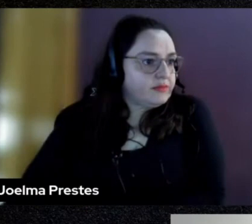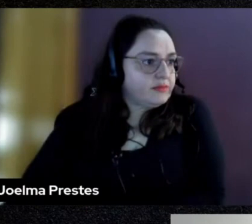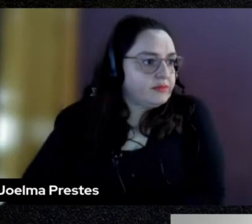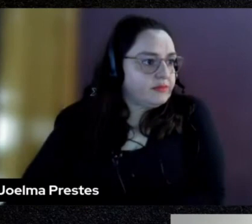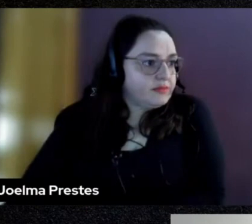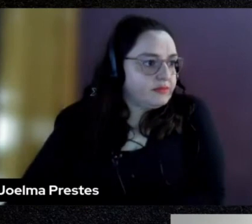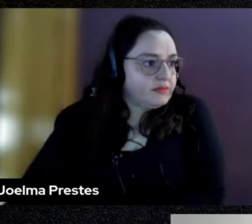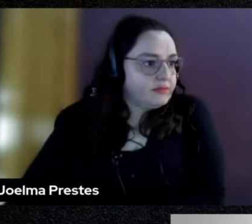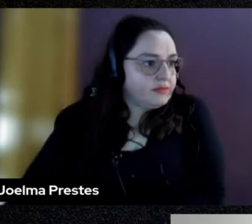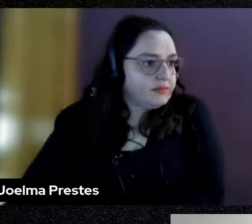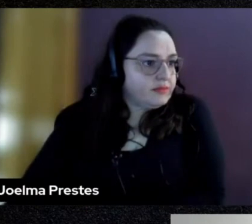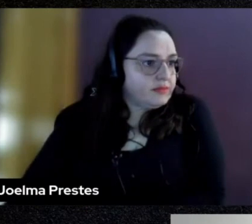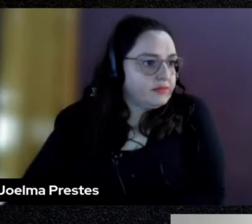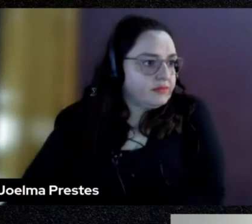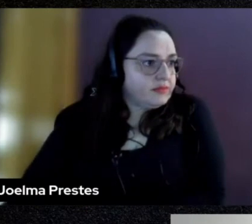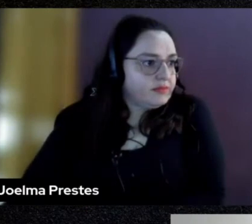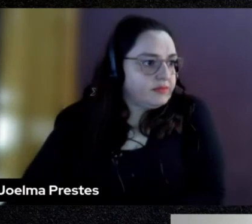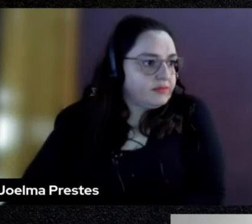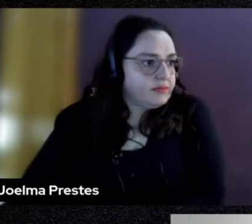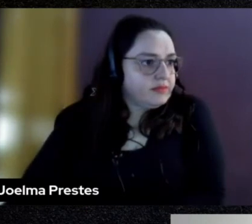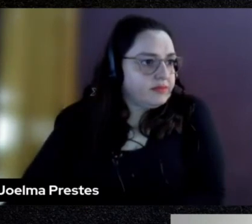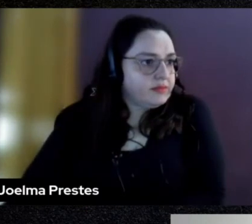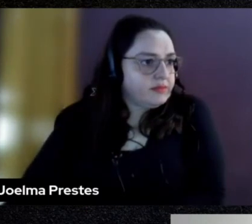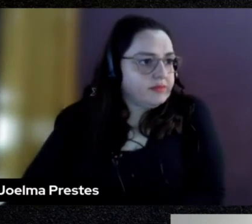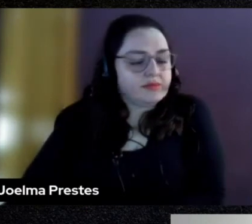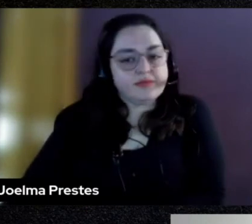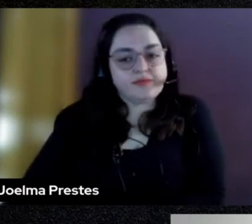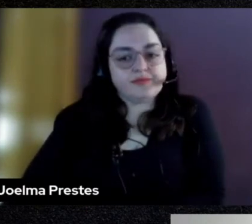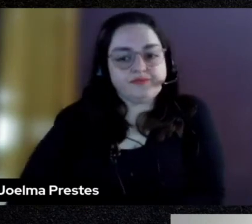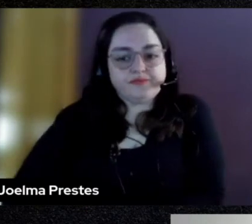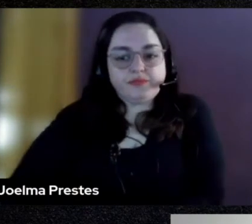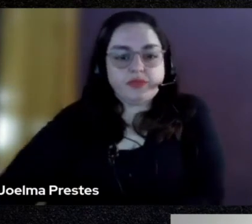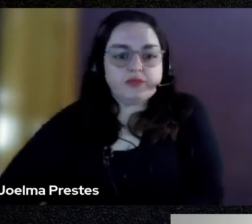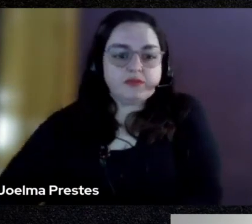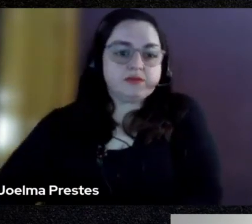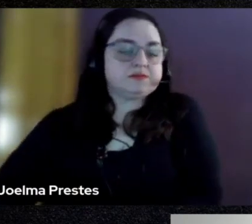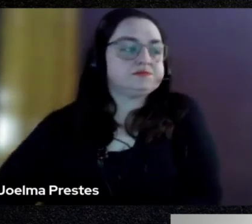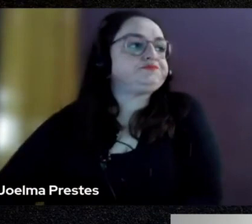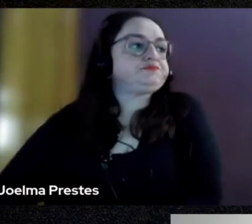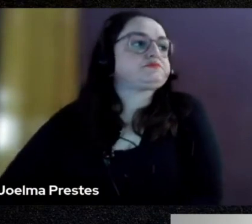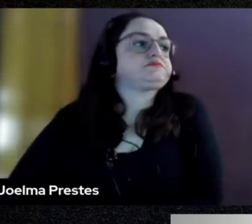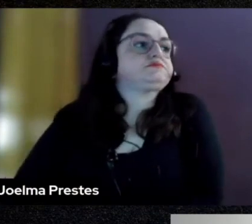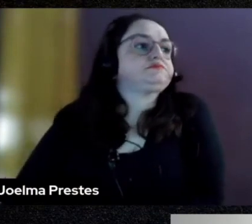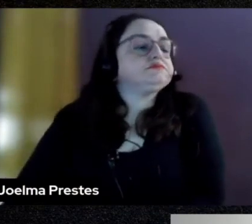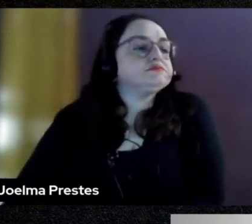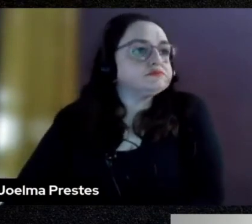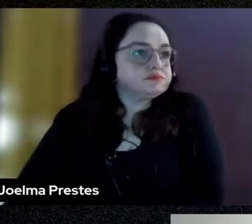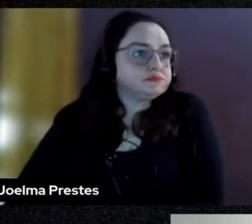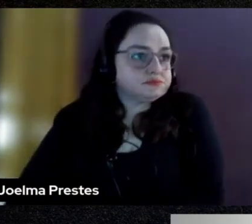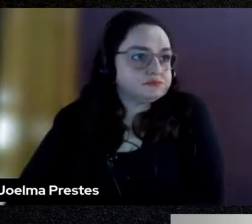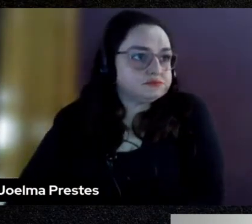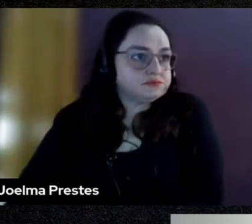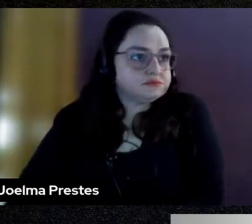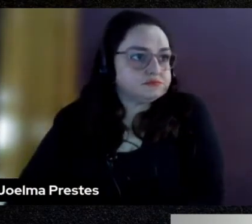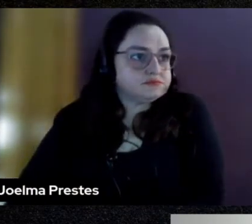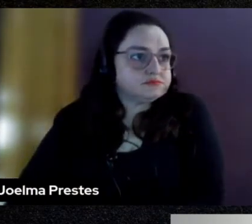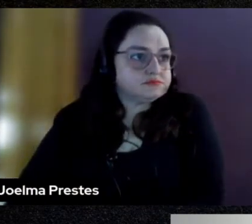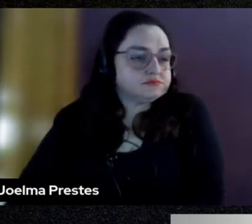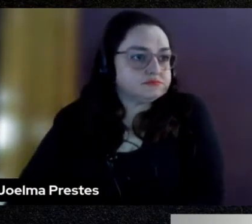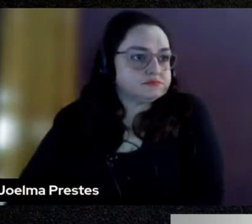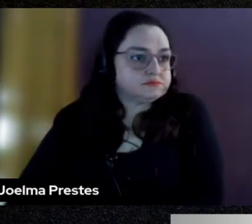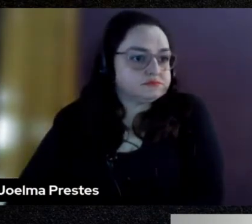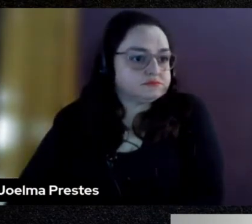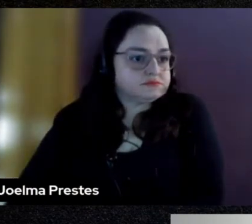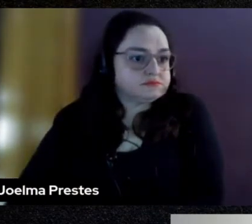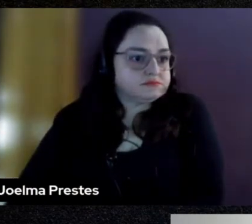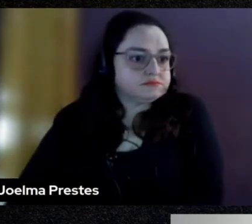Às vezes, assim, não está algo que está só quebrando, mas que impeça o bug. E aí a criticidade dela pode acabar